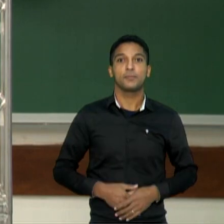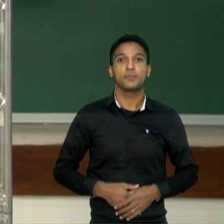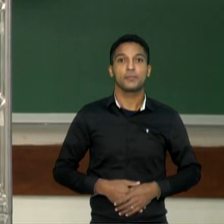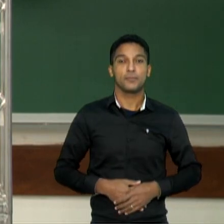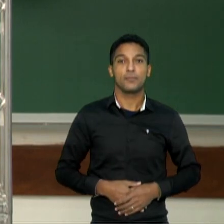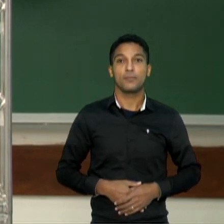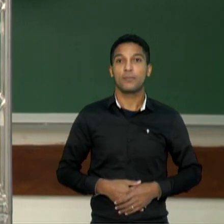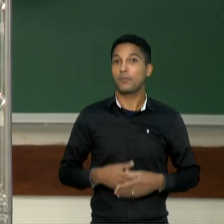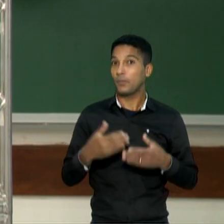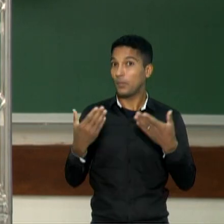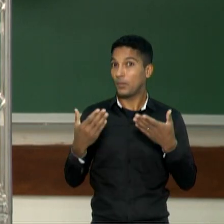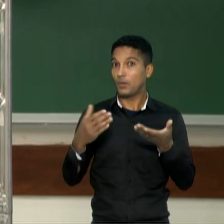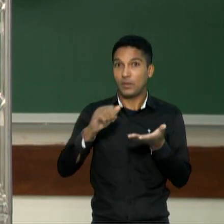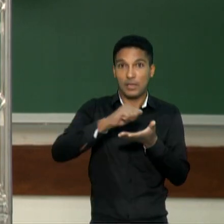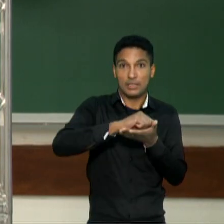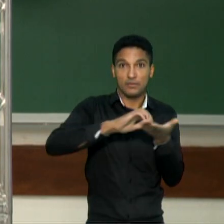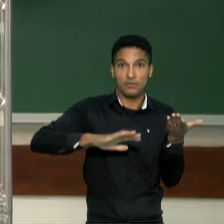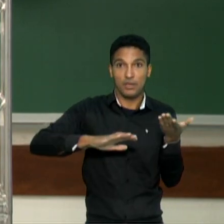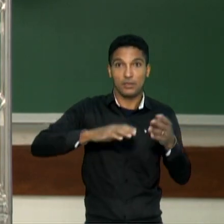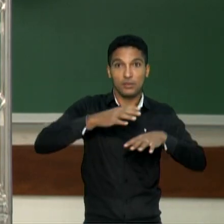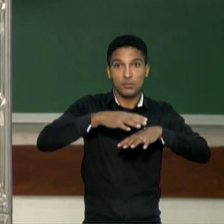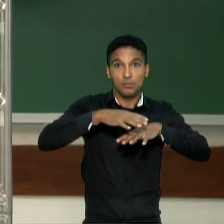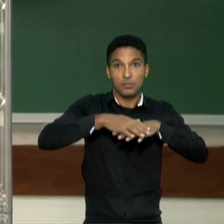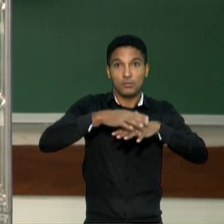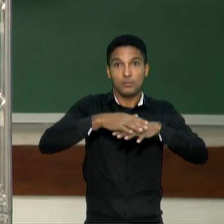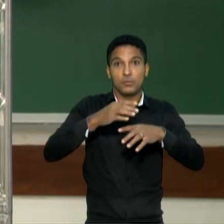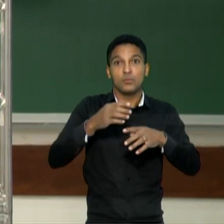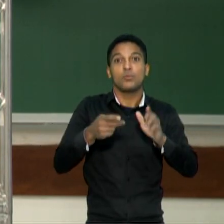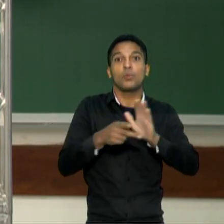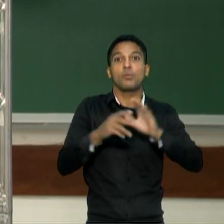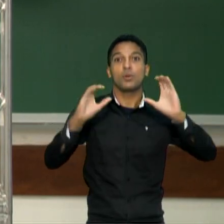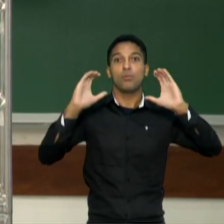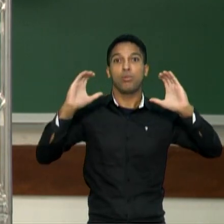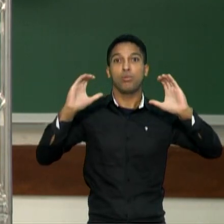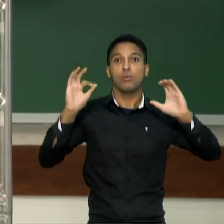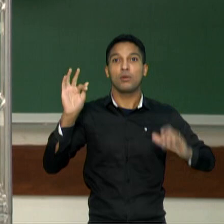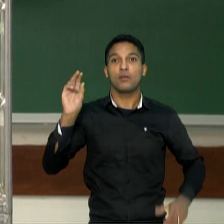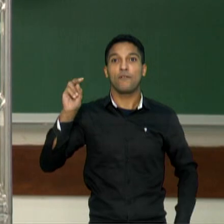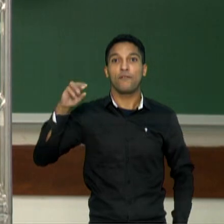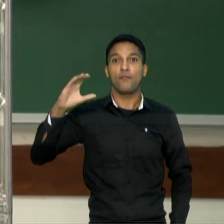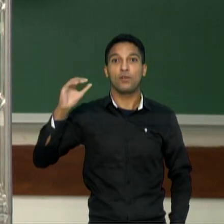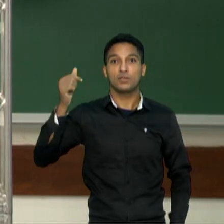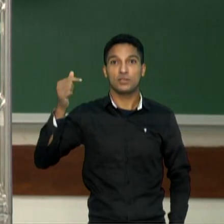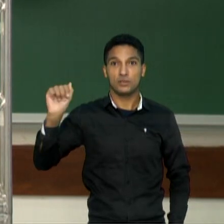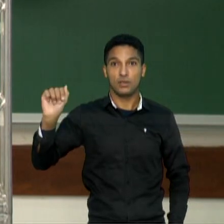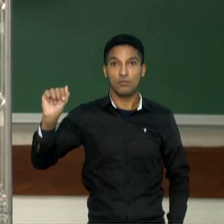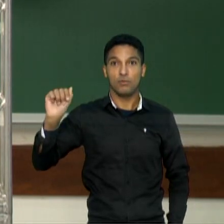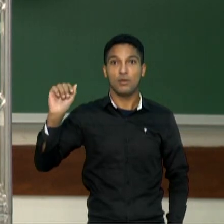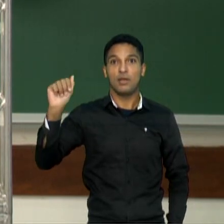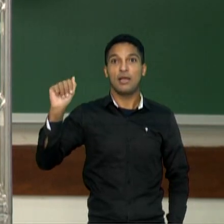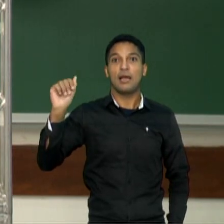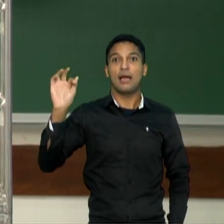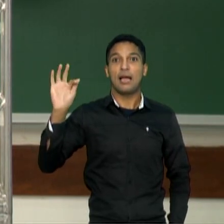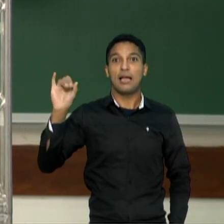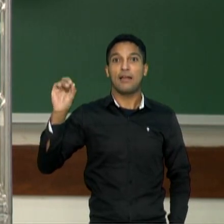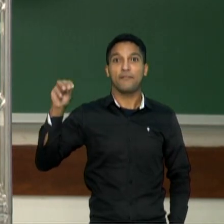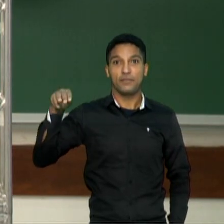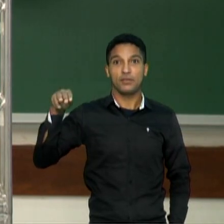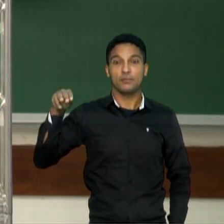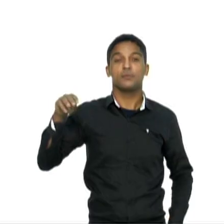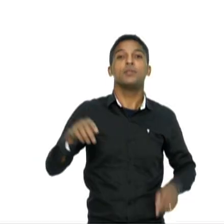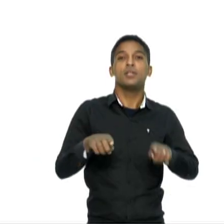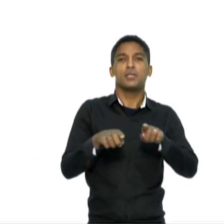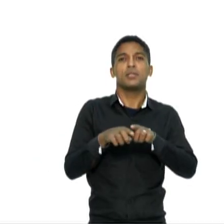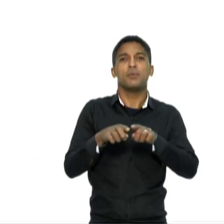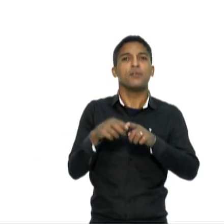é fazer alguns exercícios sobre função afim, né, zero de função afim, da continuidade do que a gente viu na aula anterior. Como está aqui